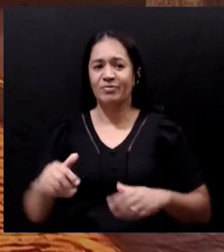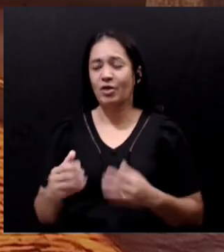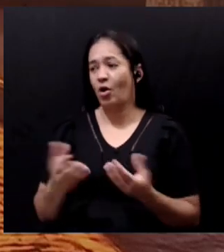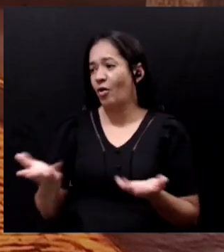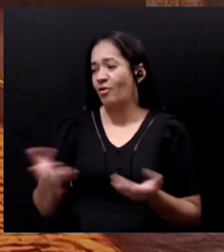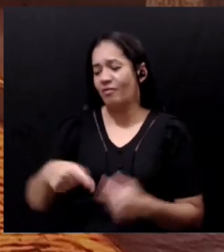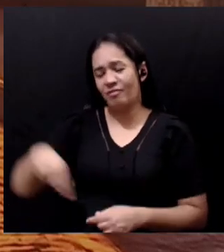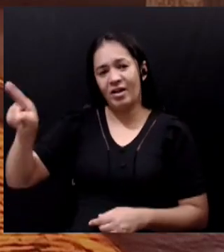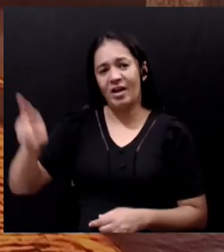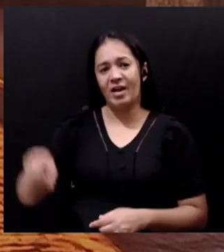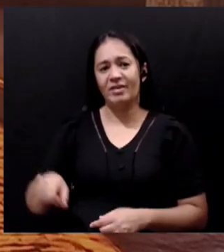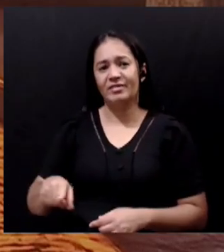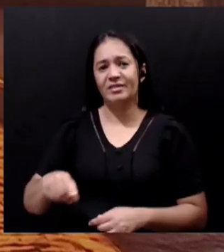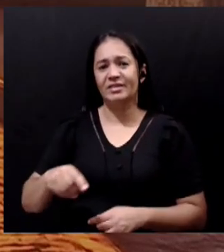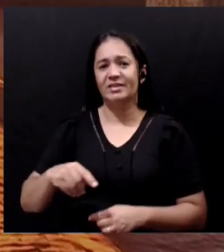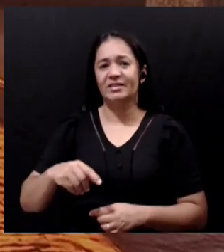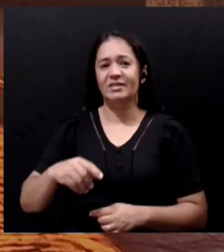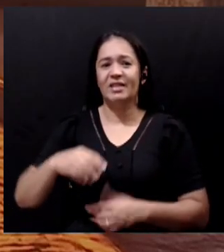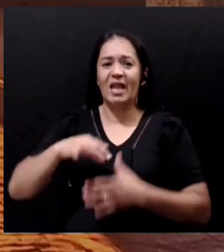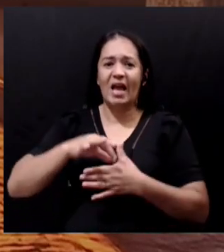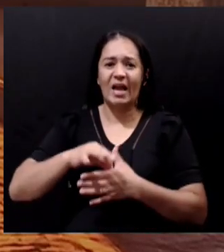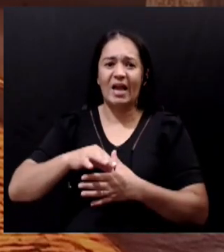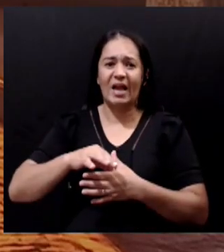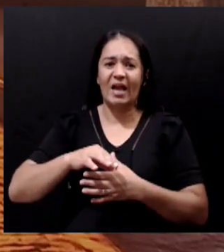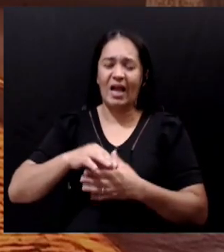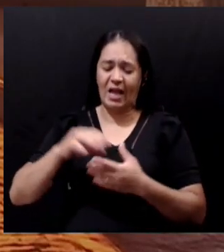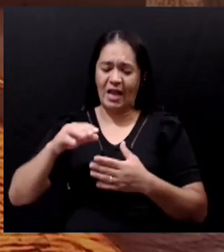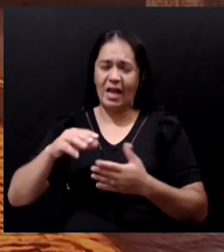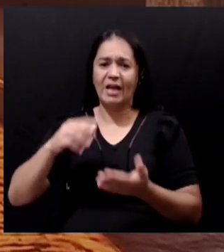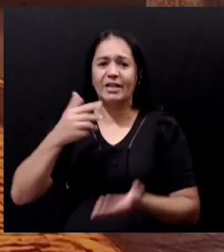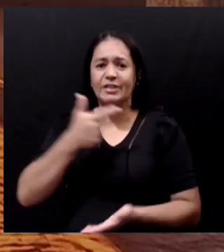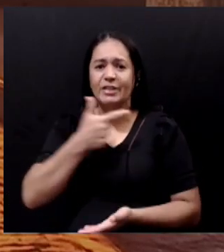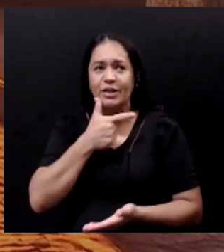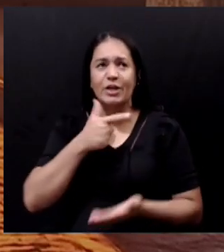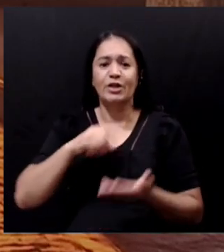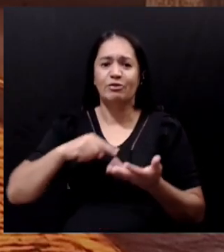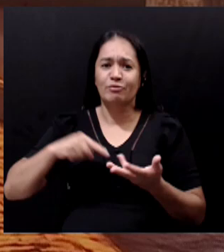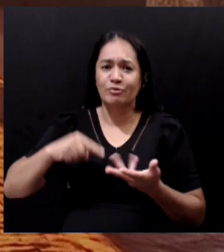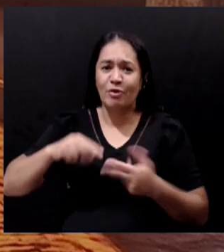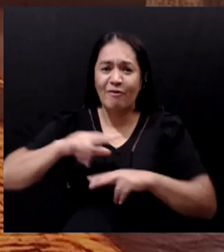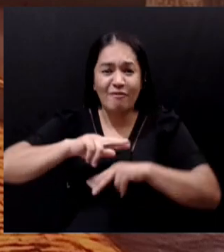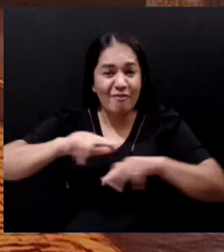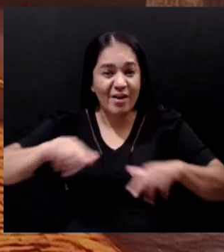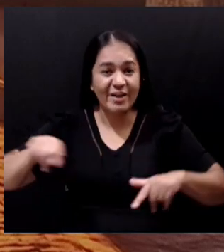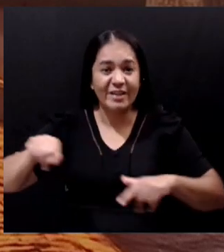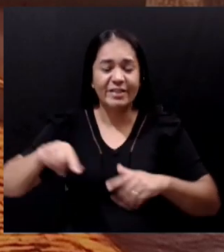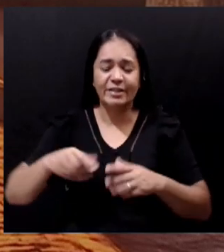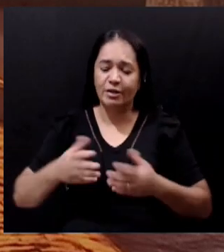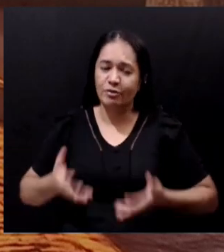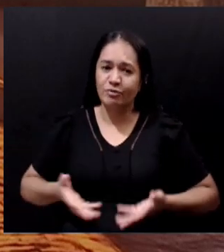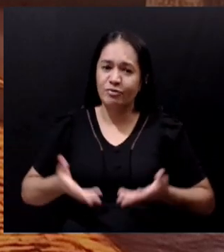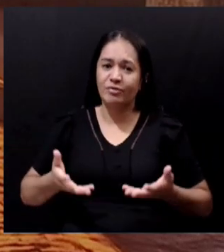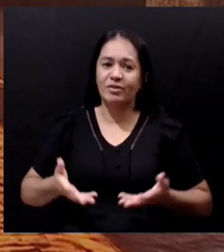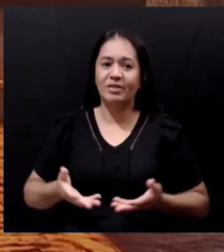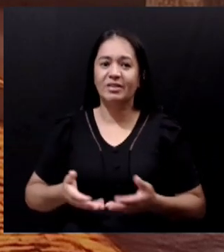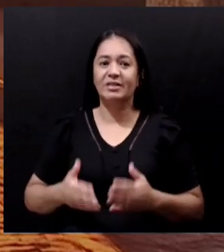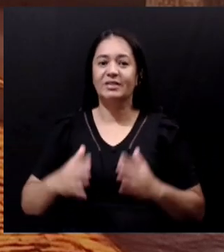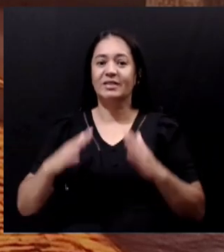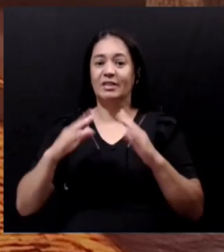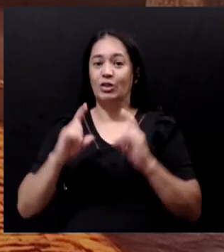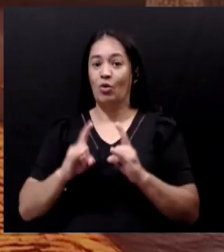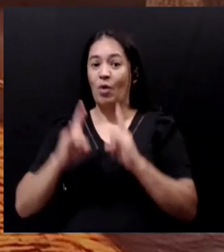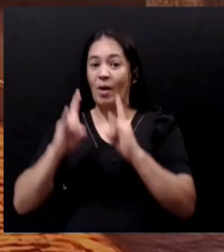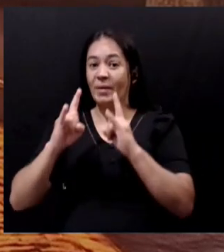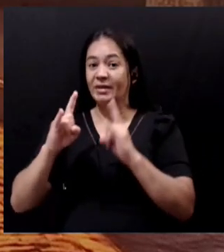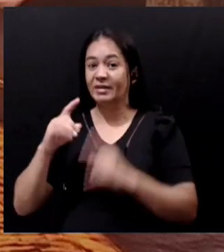carne moída já pronta, mussarela. E ele foi tocando lá no apartamento.